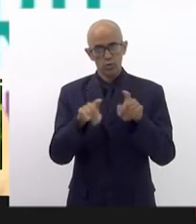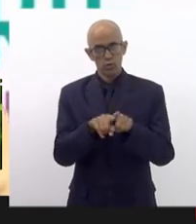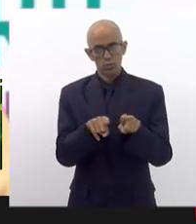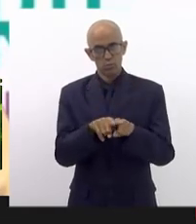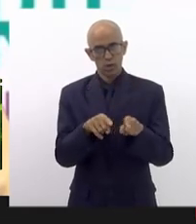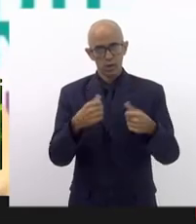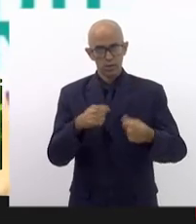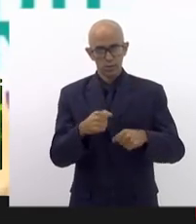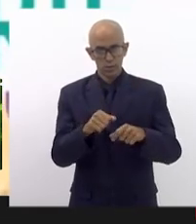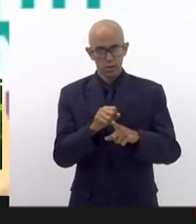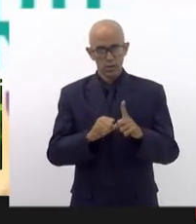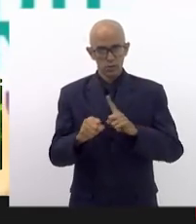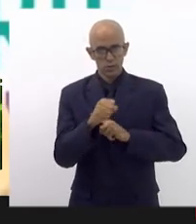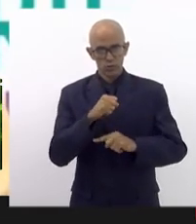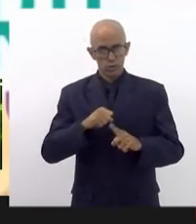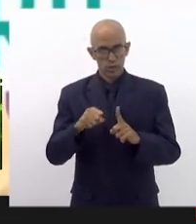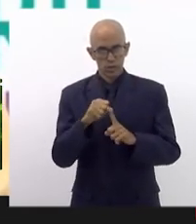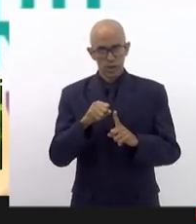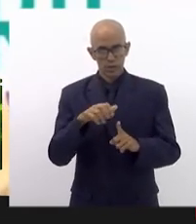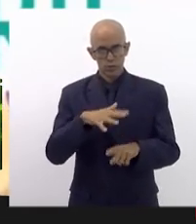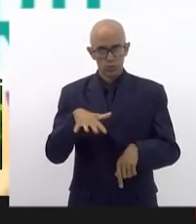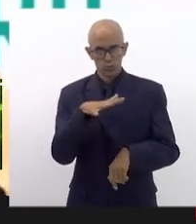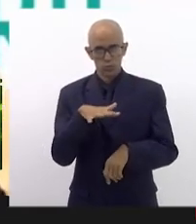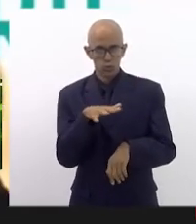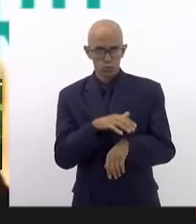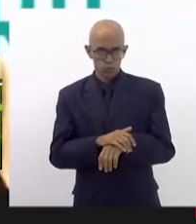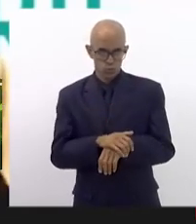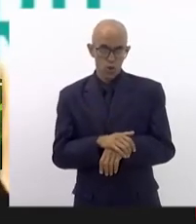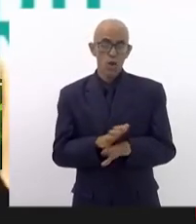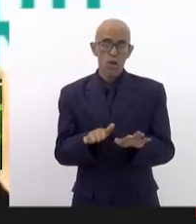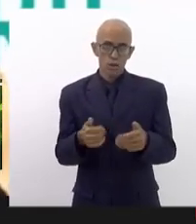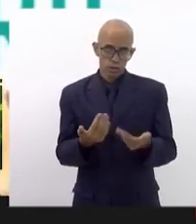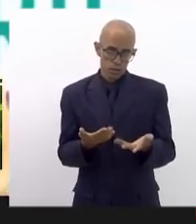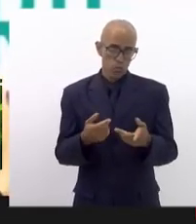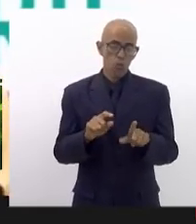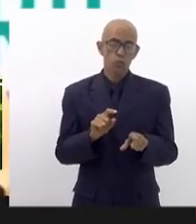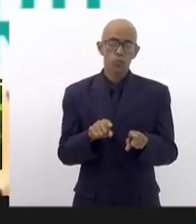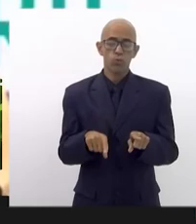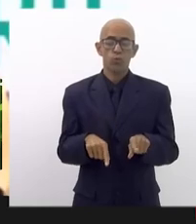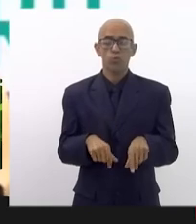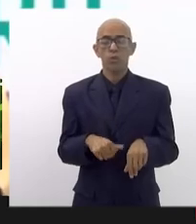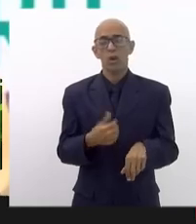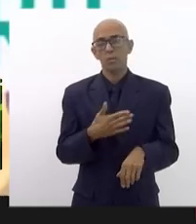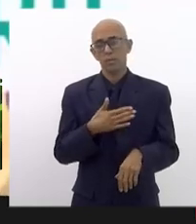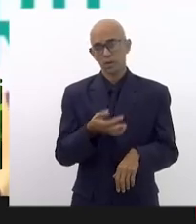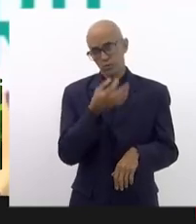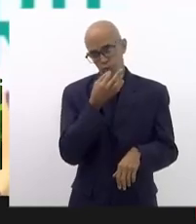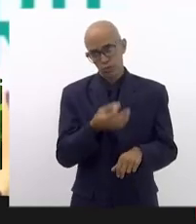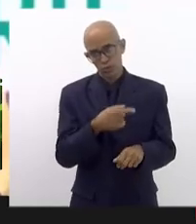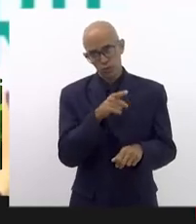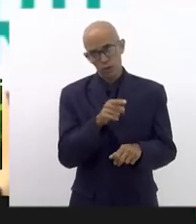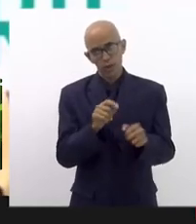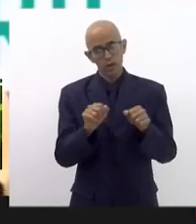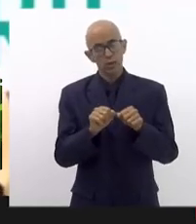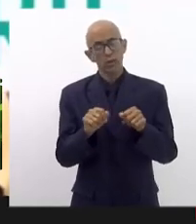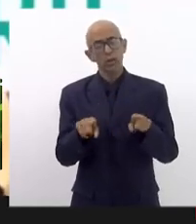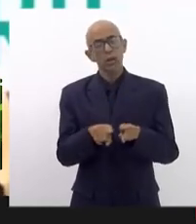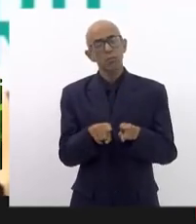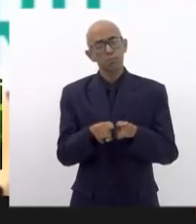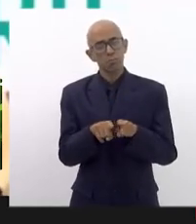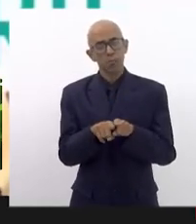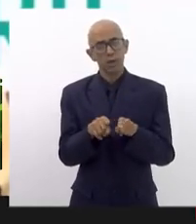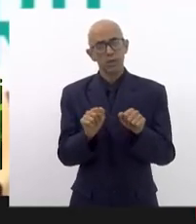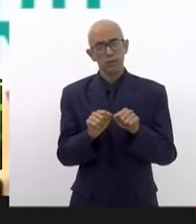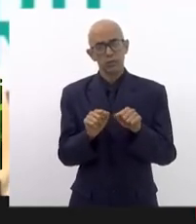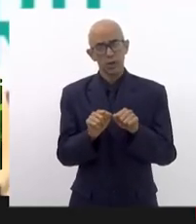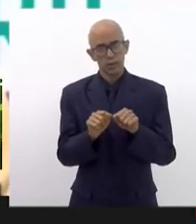da sociedade, como foi bem aqui colocado. Então, a sugestão é que haja também associado